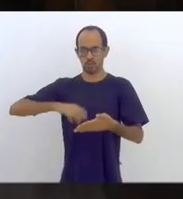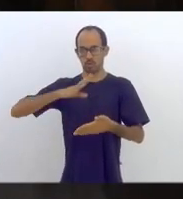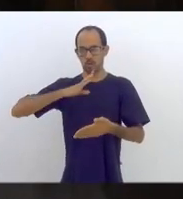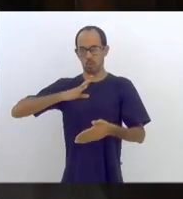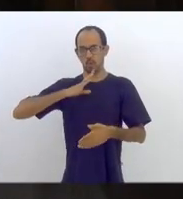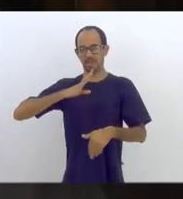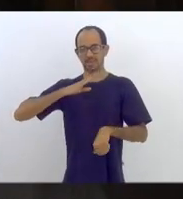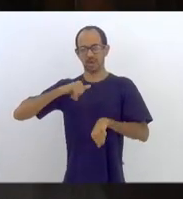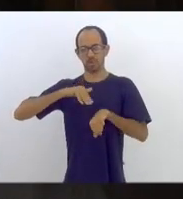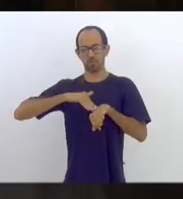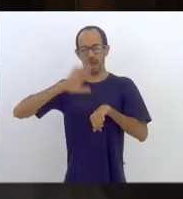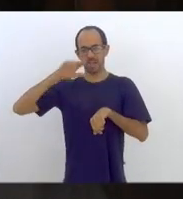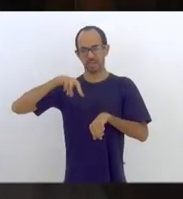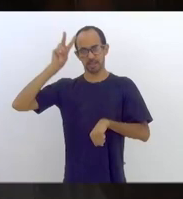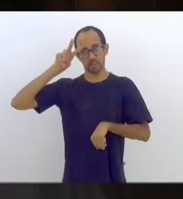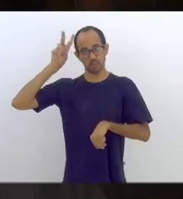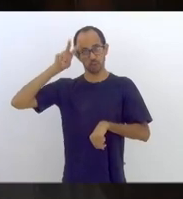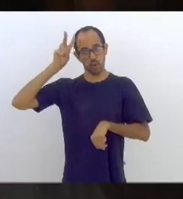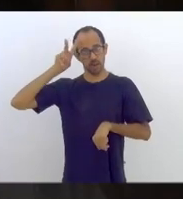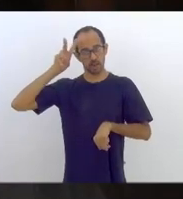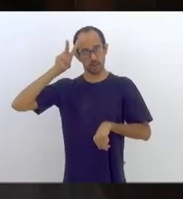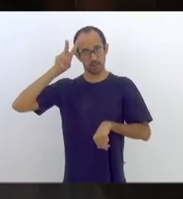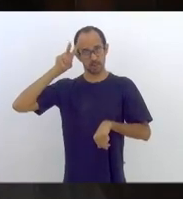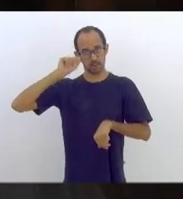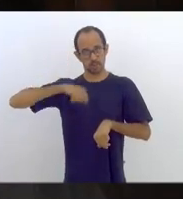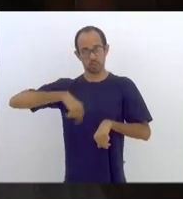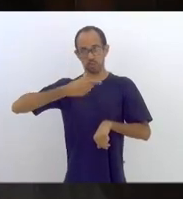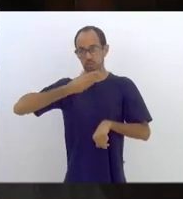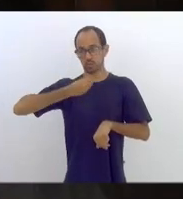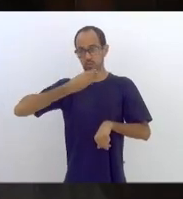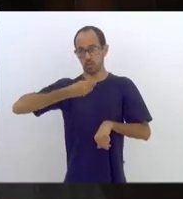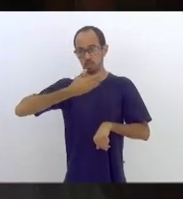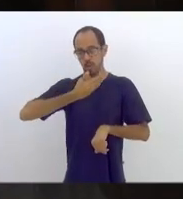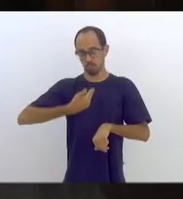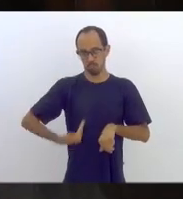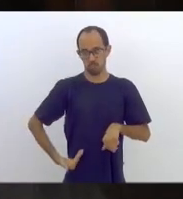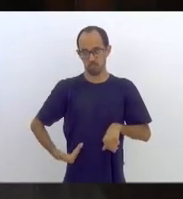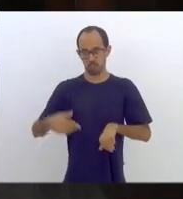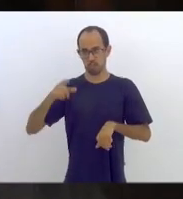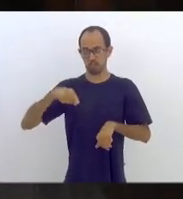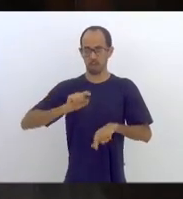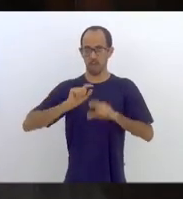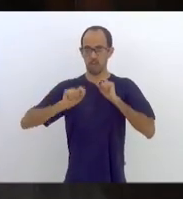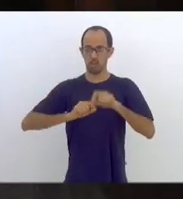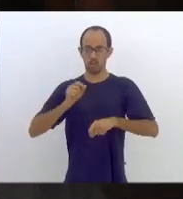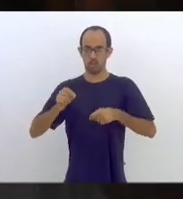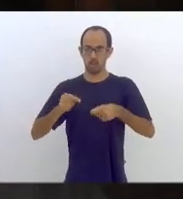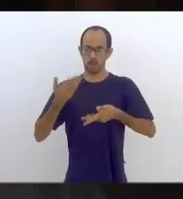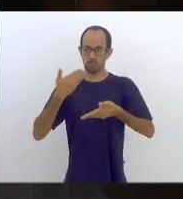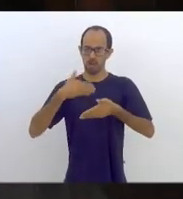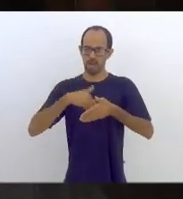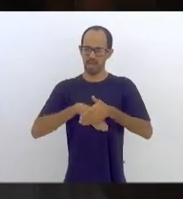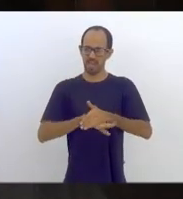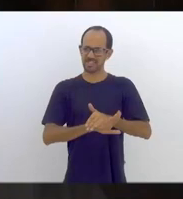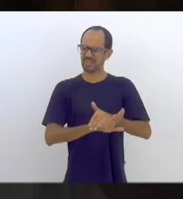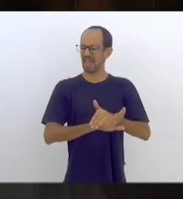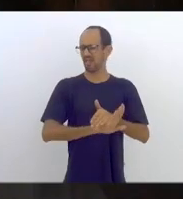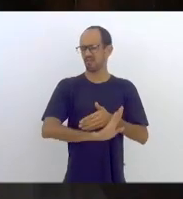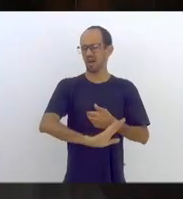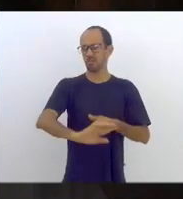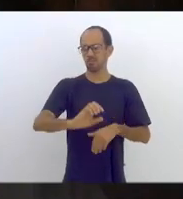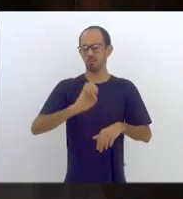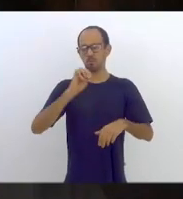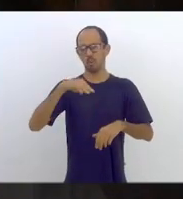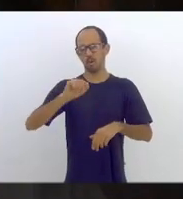cada momento a história com esse homem em público que é uma reserva moral desse país